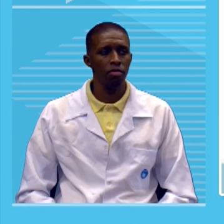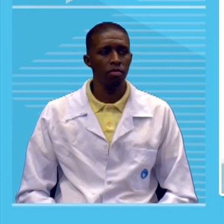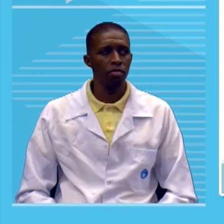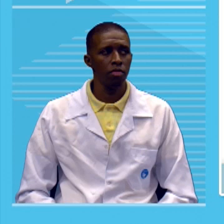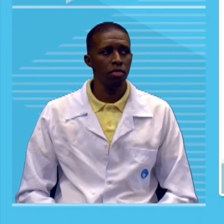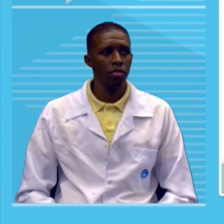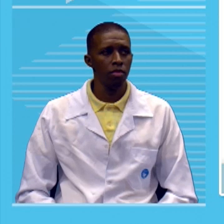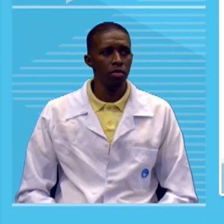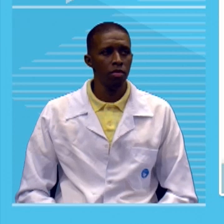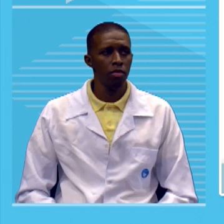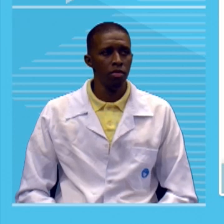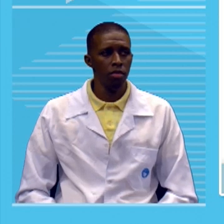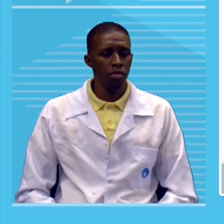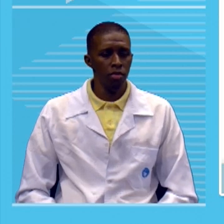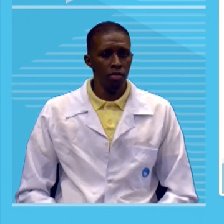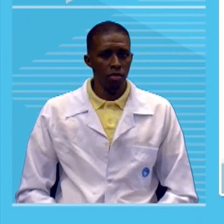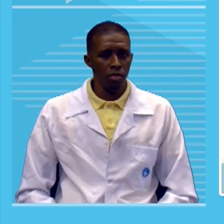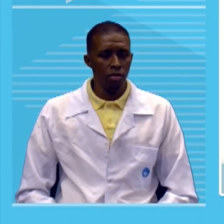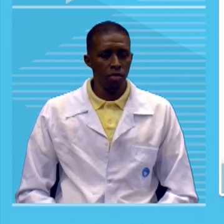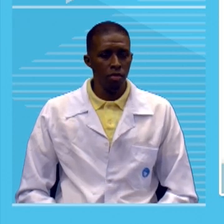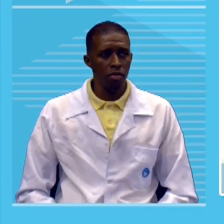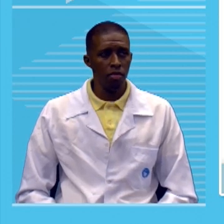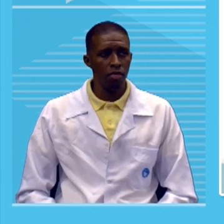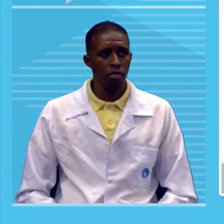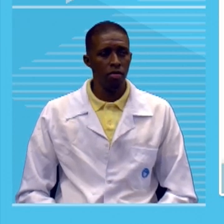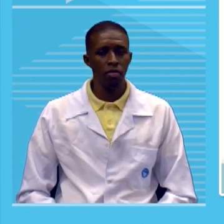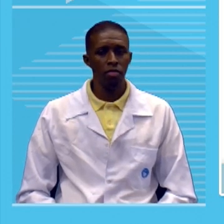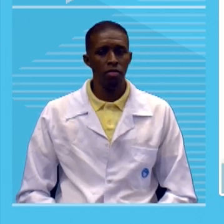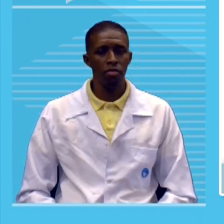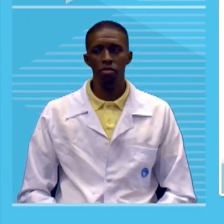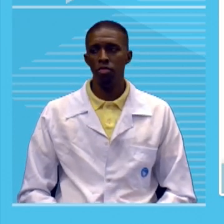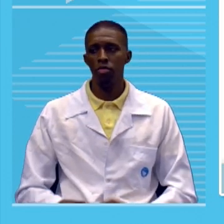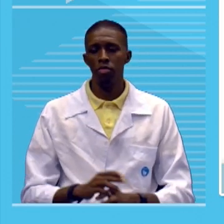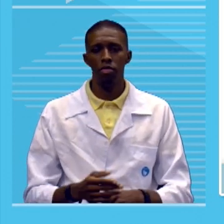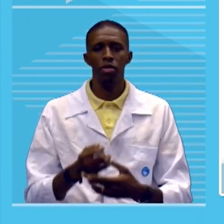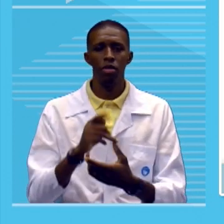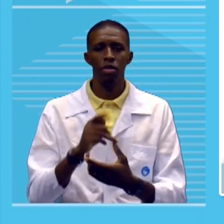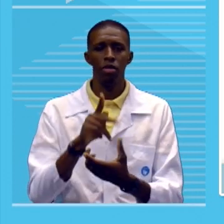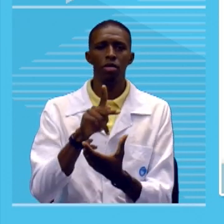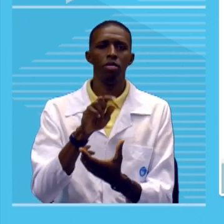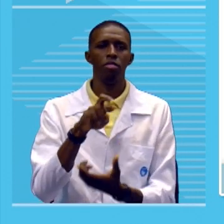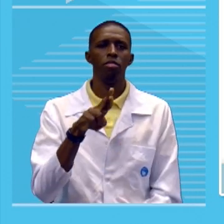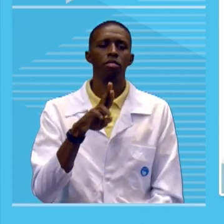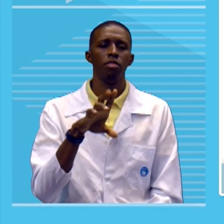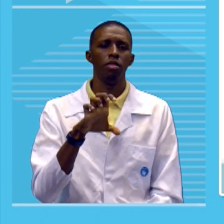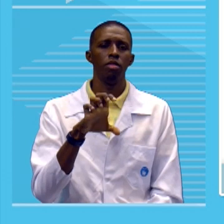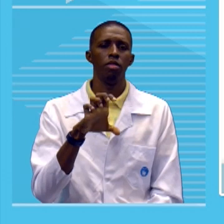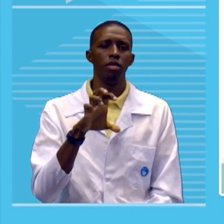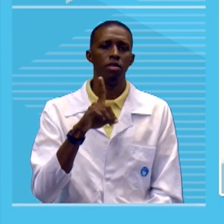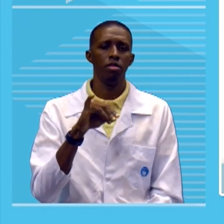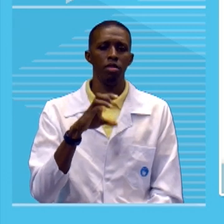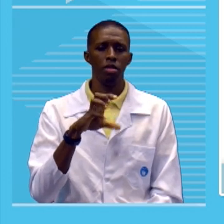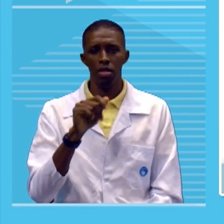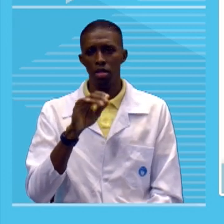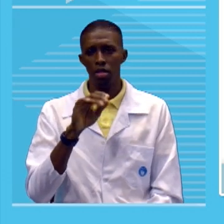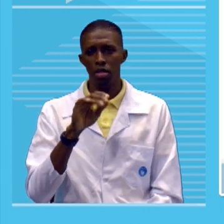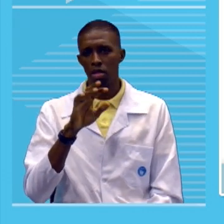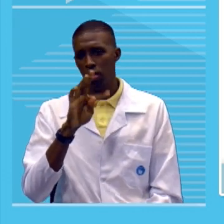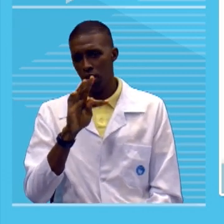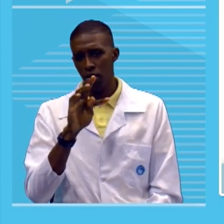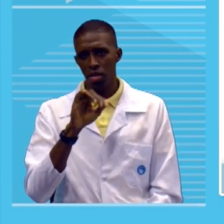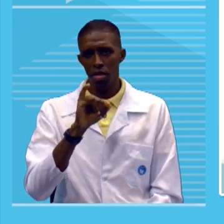nervosa é predicativo do sujeito, está nervosa no momento em que deixa a reunião, é uma característica